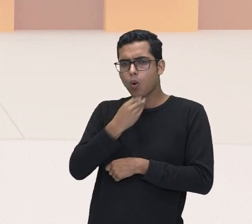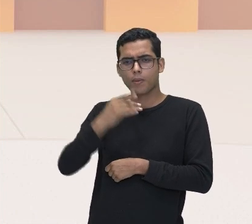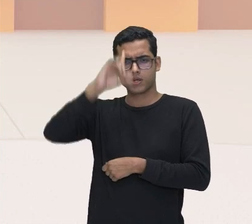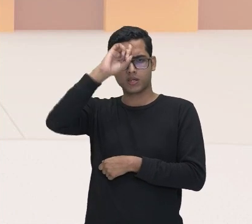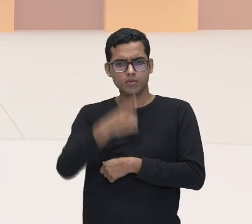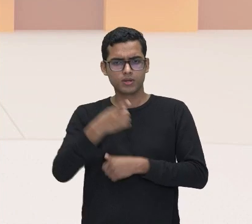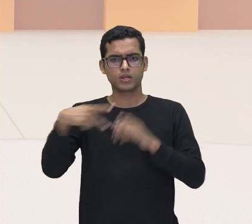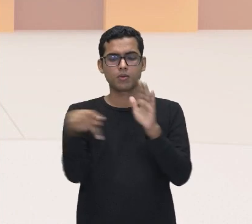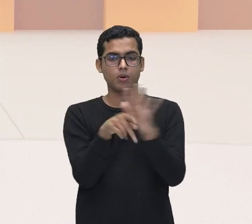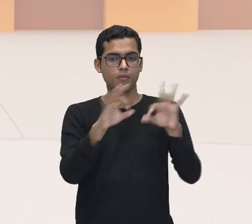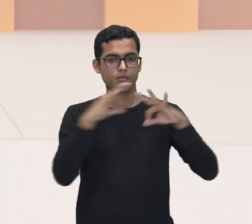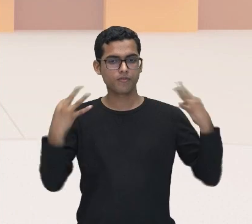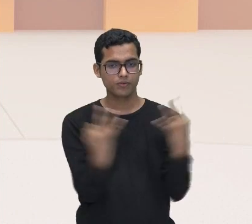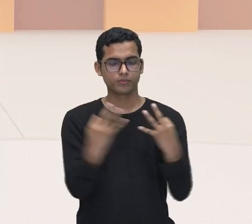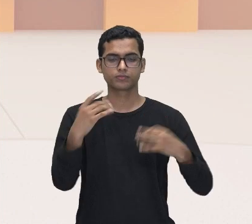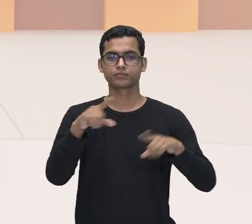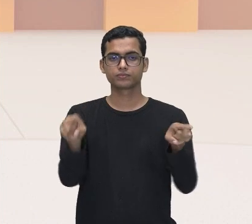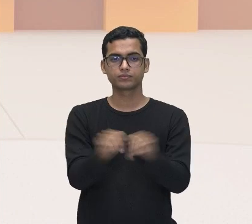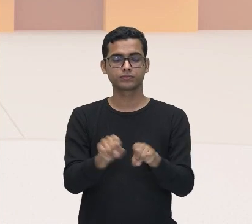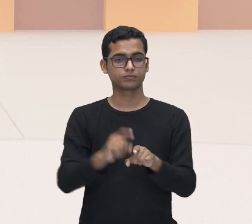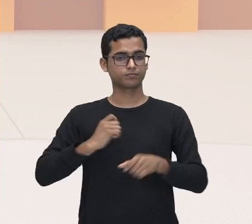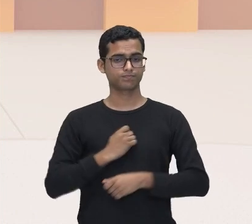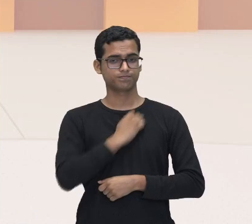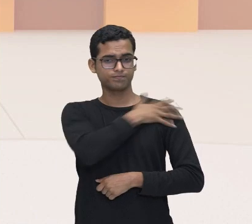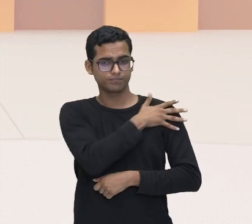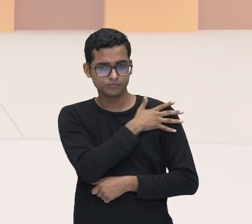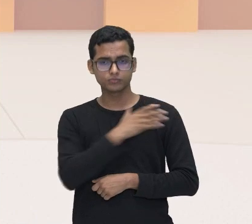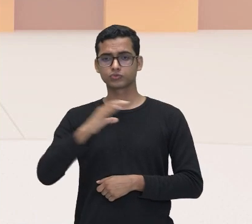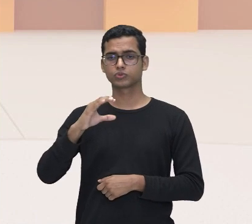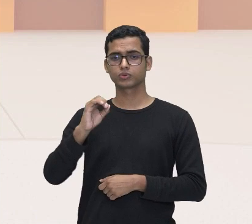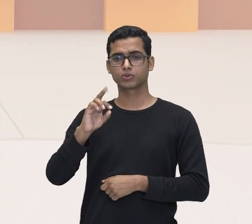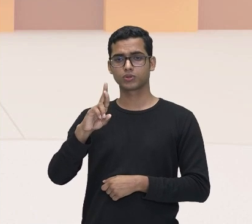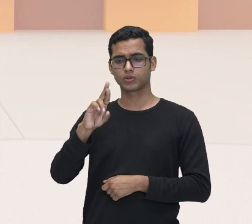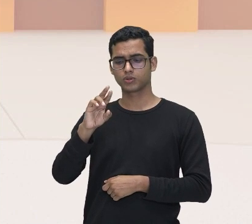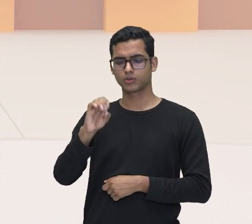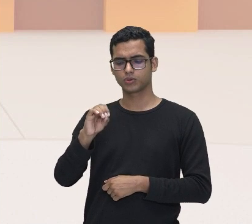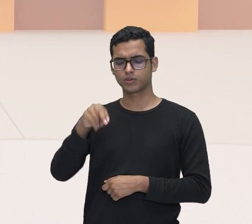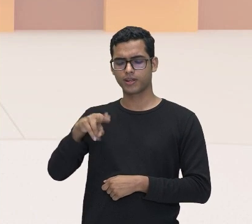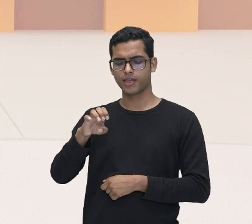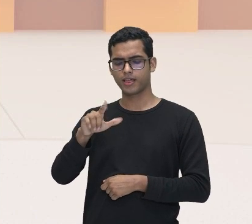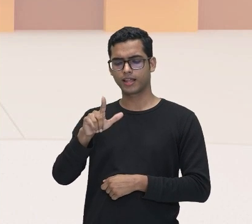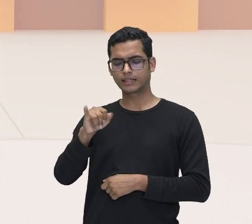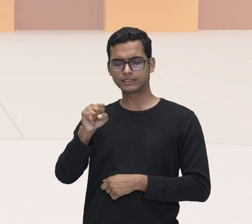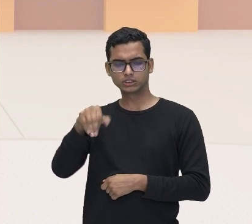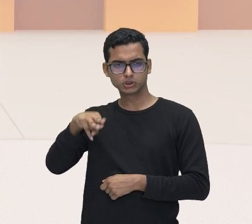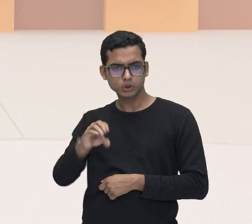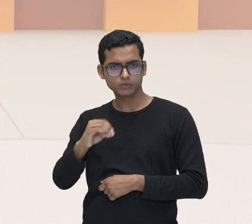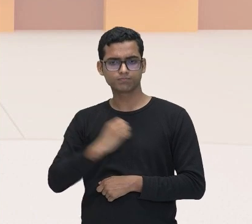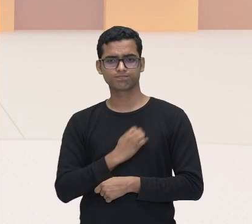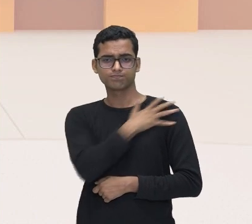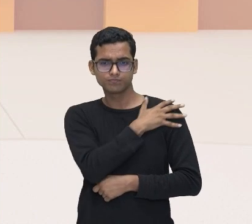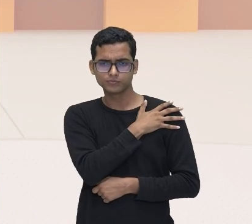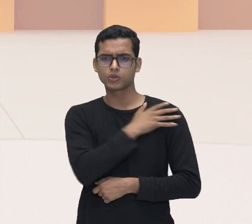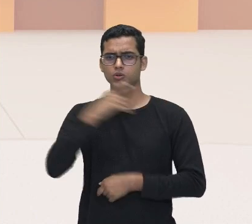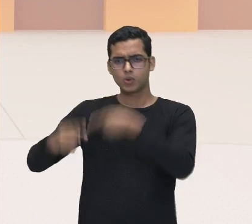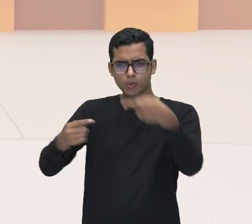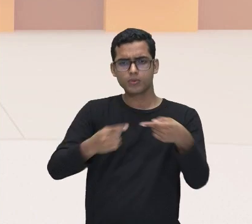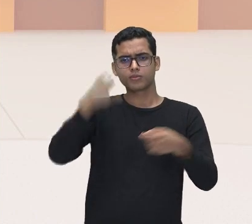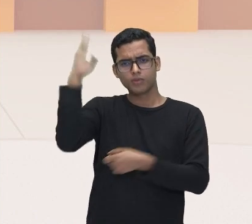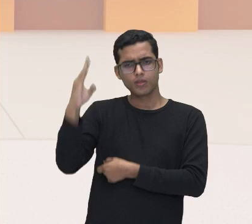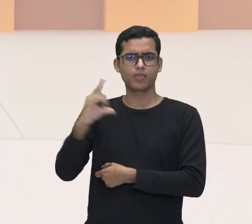patriarcal. E o coronelismo, né, nós tivemos muito presente na política brasileira, né, os